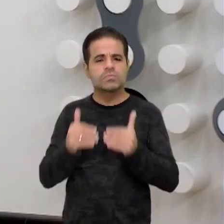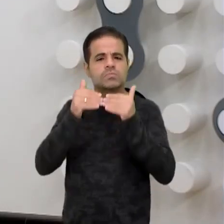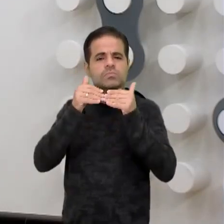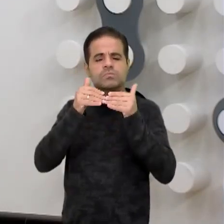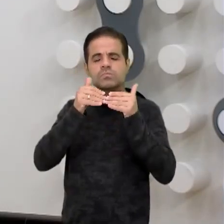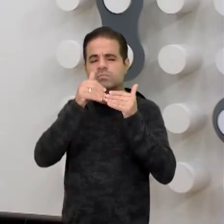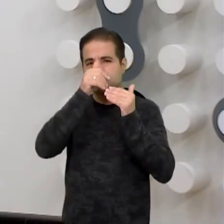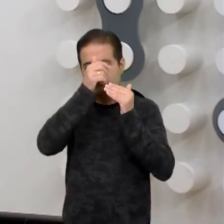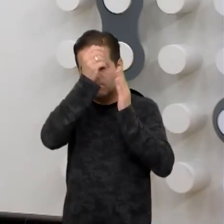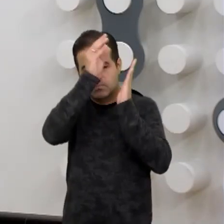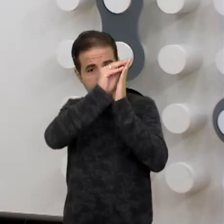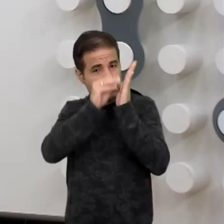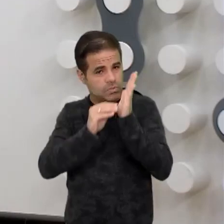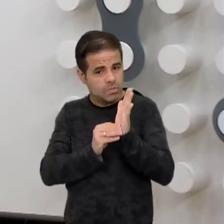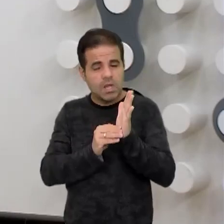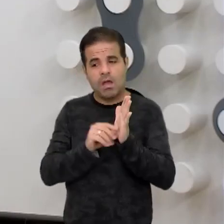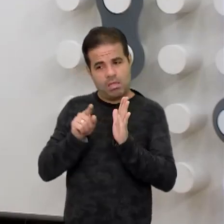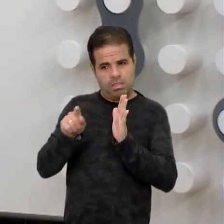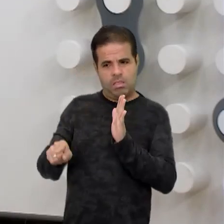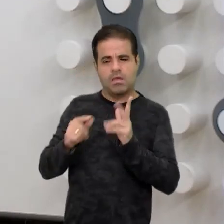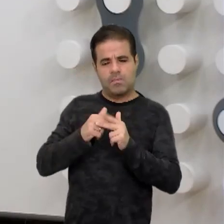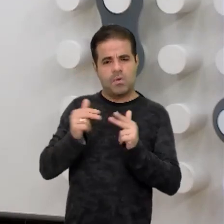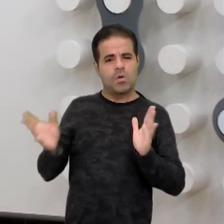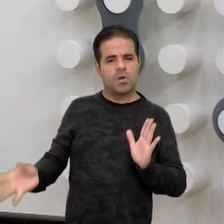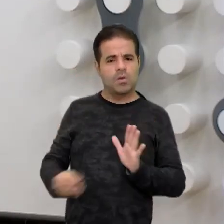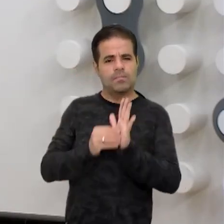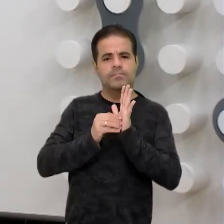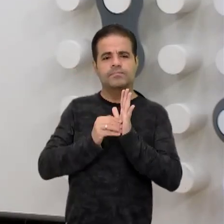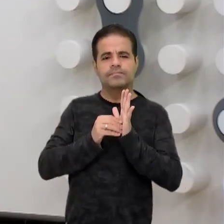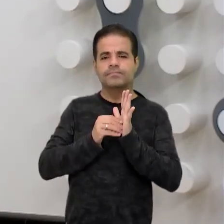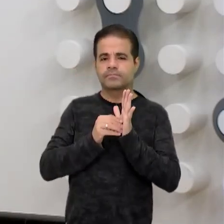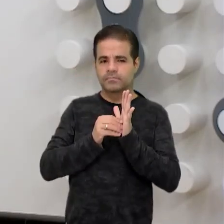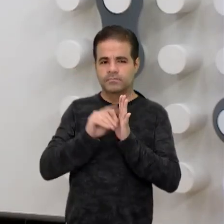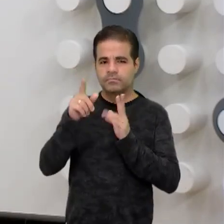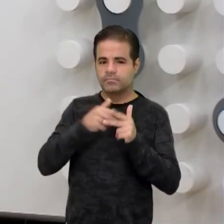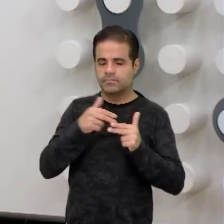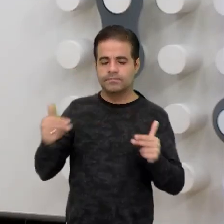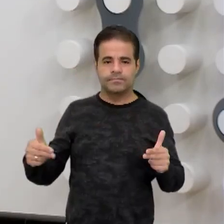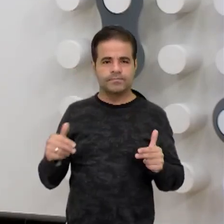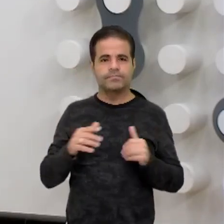diz taxativamente, esse algo em comum é tal coisa.